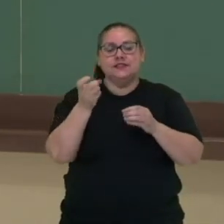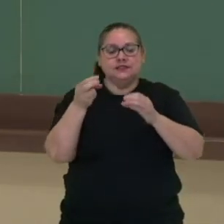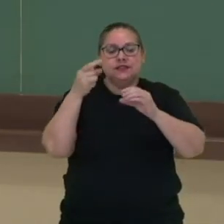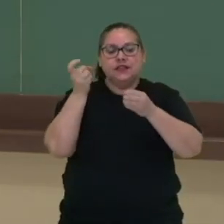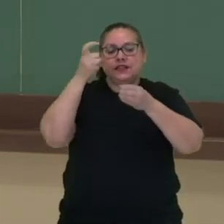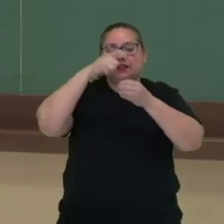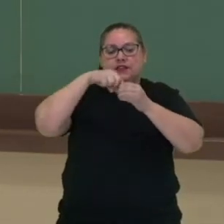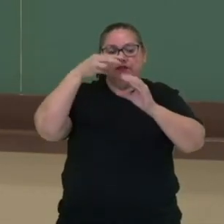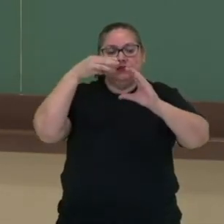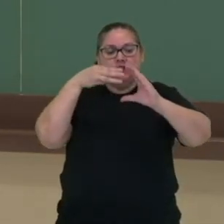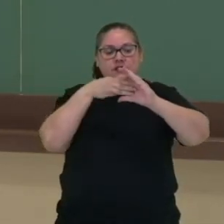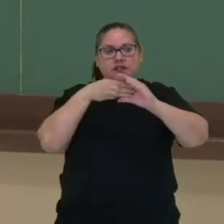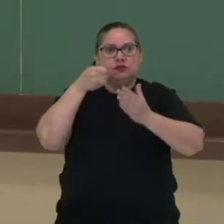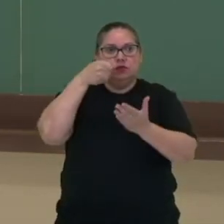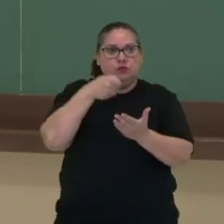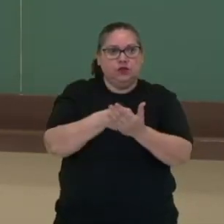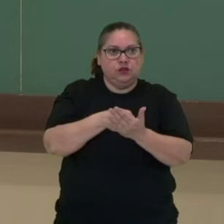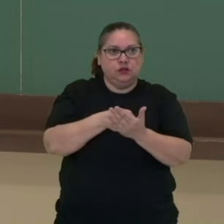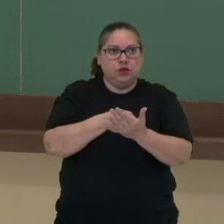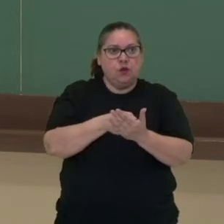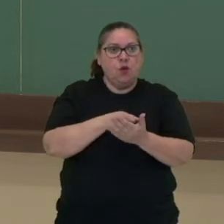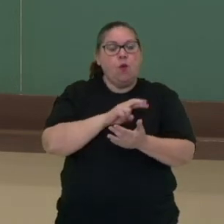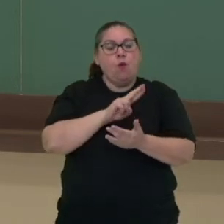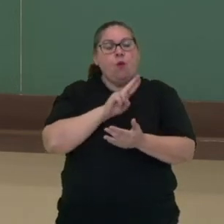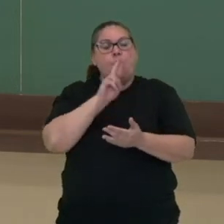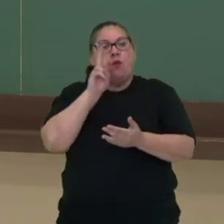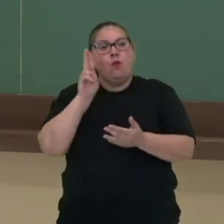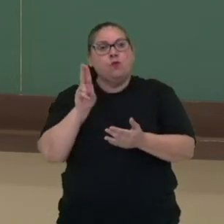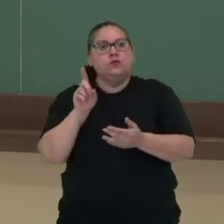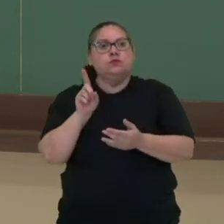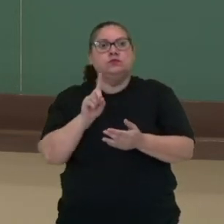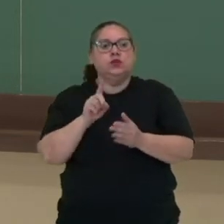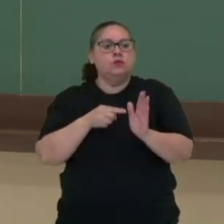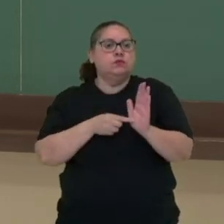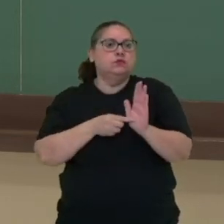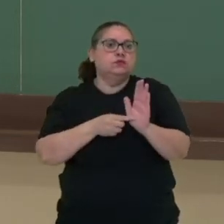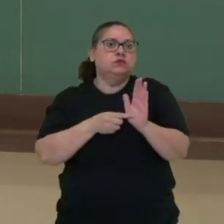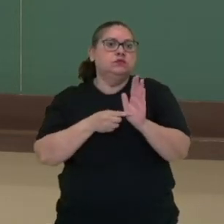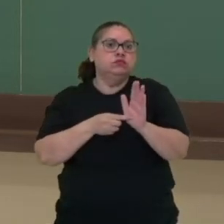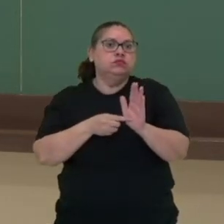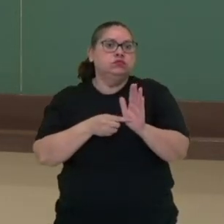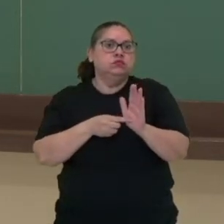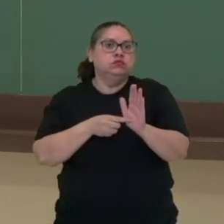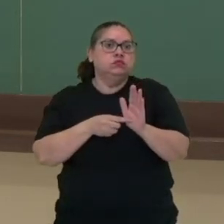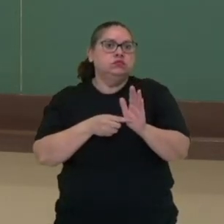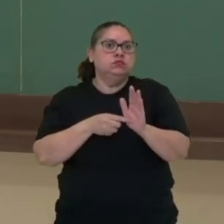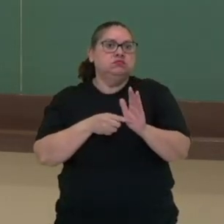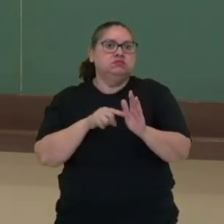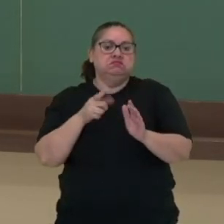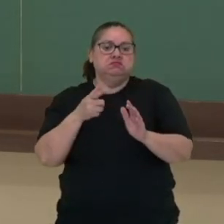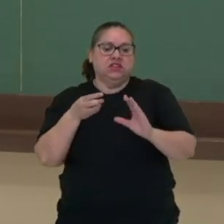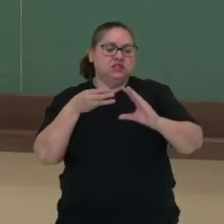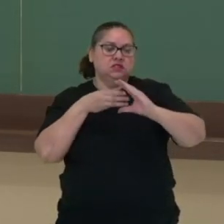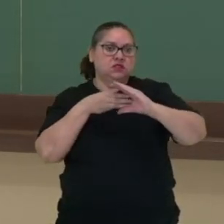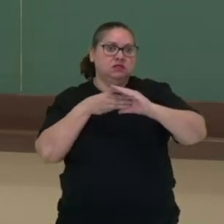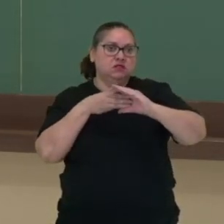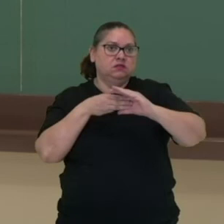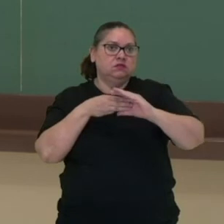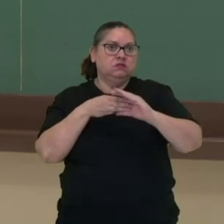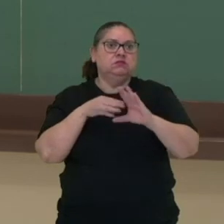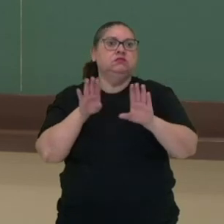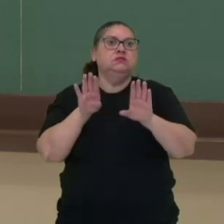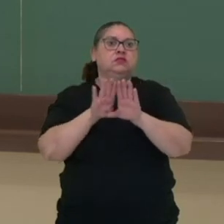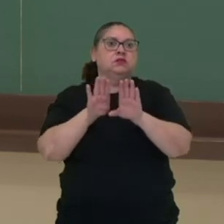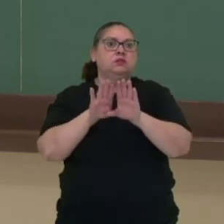intracelulares obrigatórios. Ou seja, eles não apresentam, além de ser acelulares, não têm célula, eles também